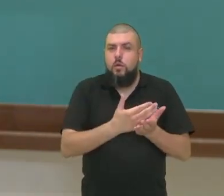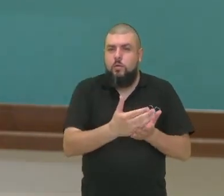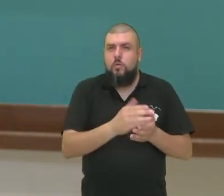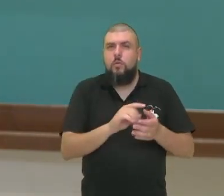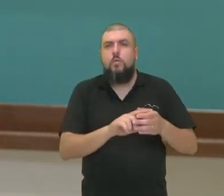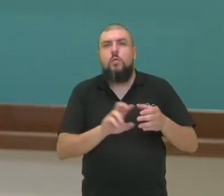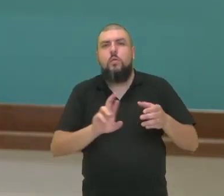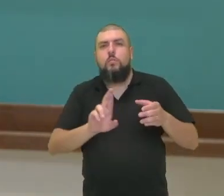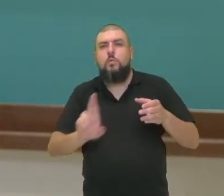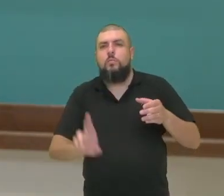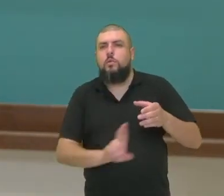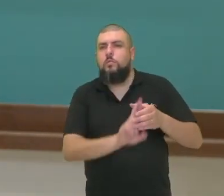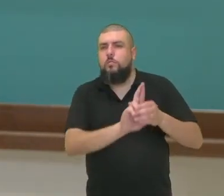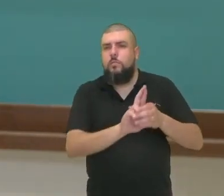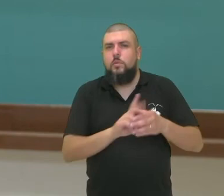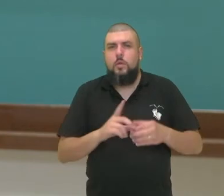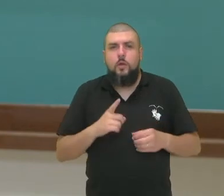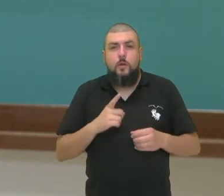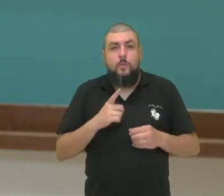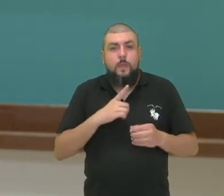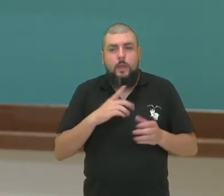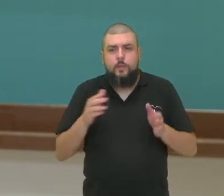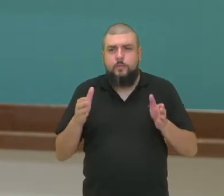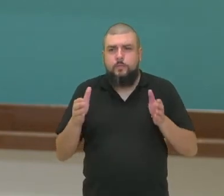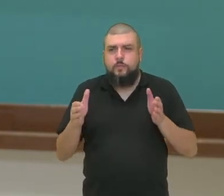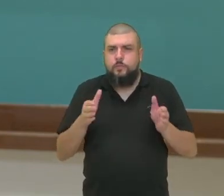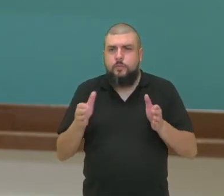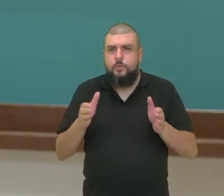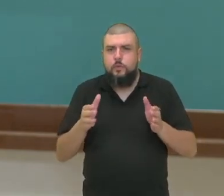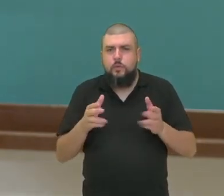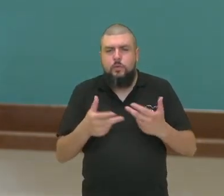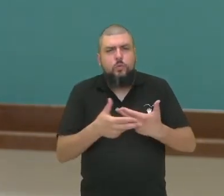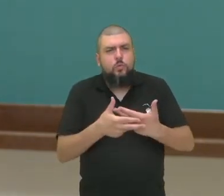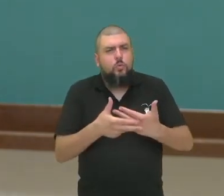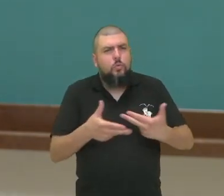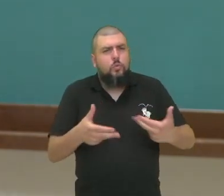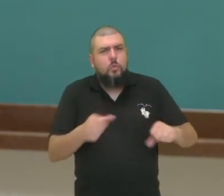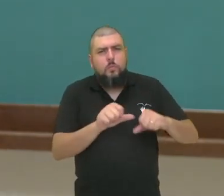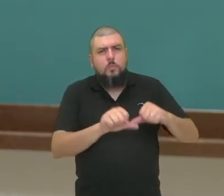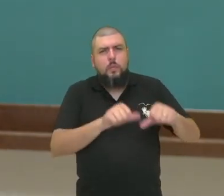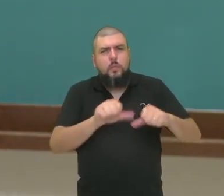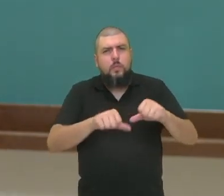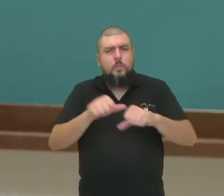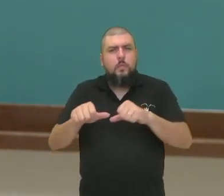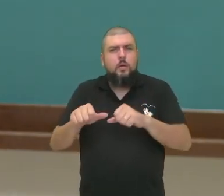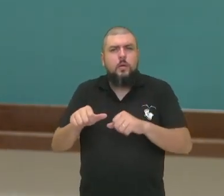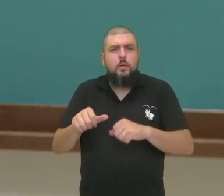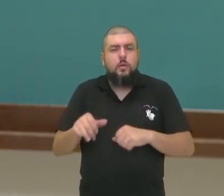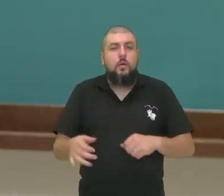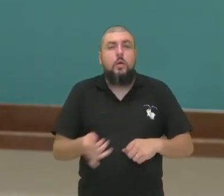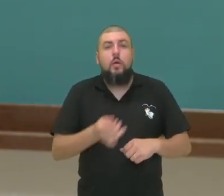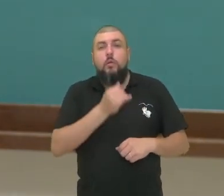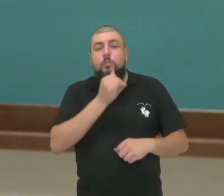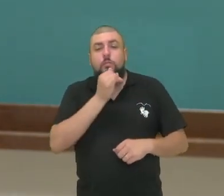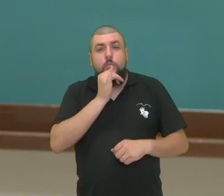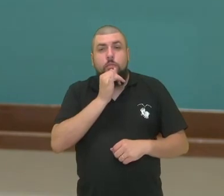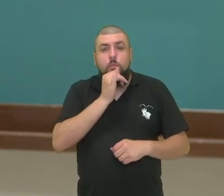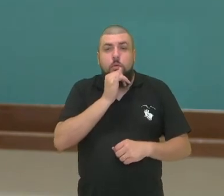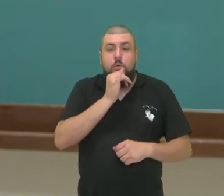muitas transformações que ocorrem no período do Renascimento, dentre elas o antropocentrismo